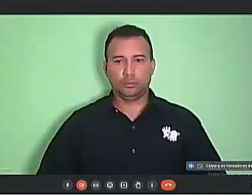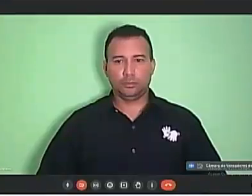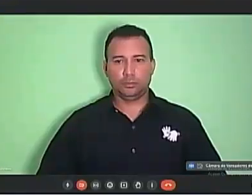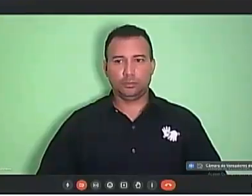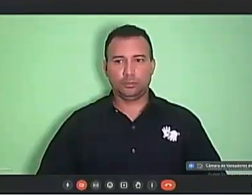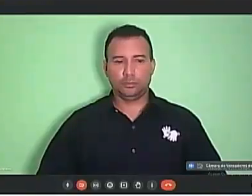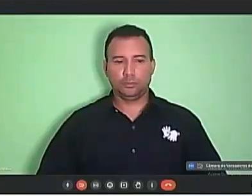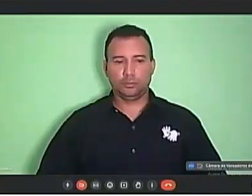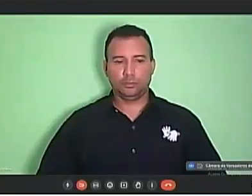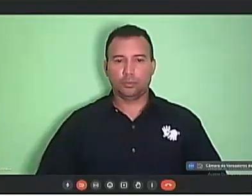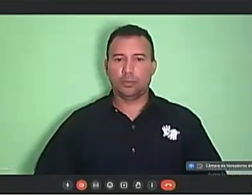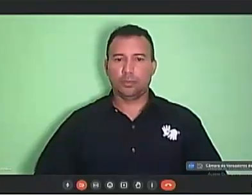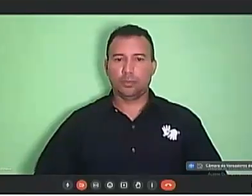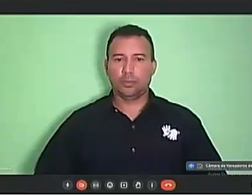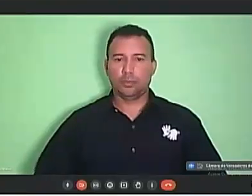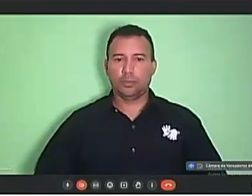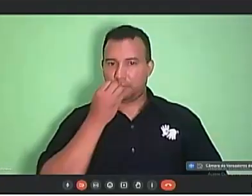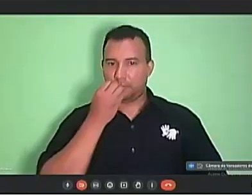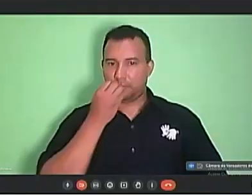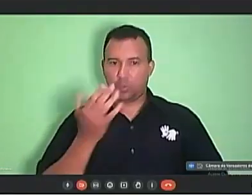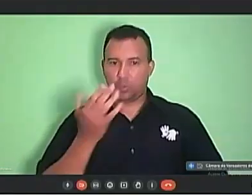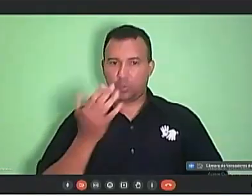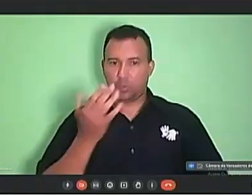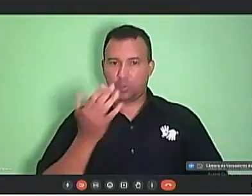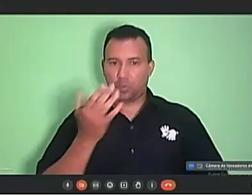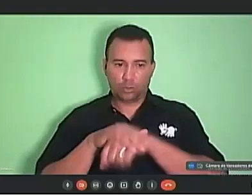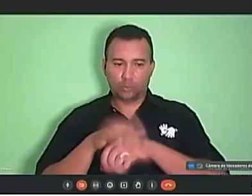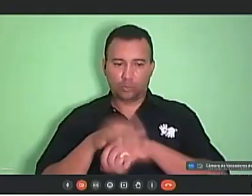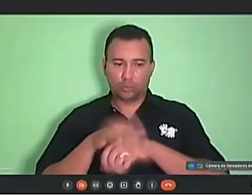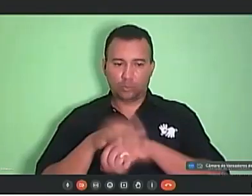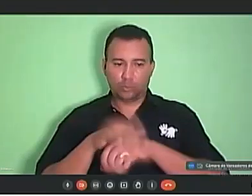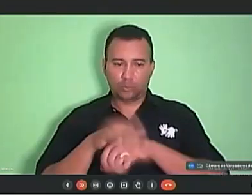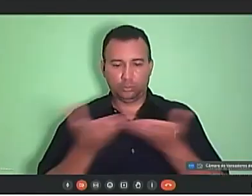Meu boa noite a todos os presentes, as autoridades.